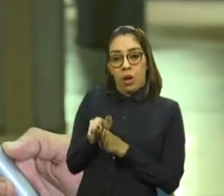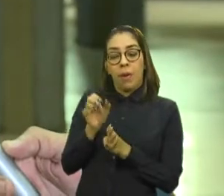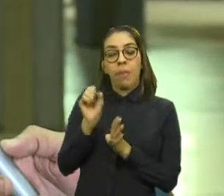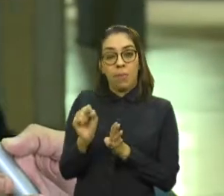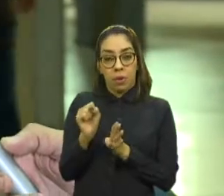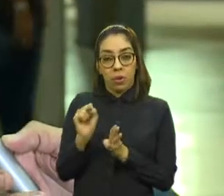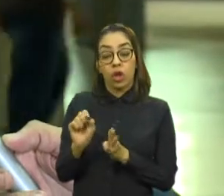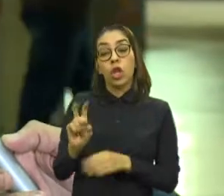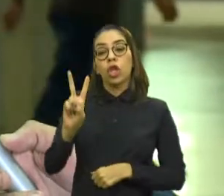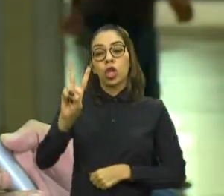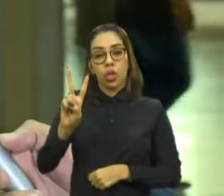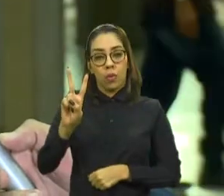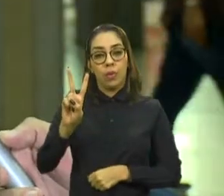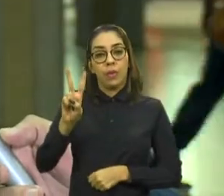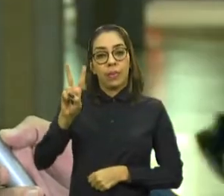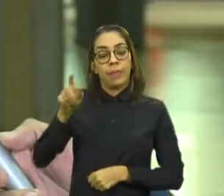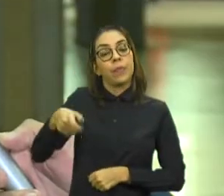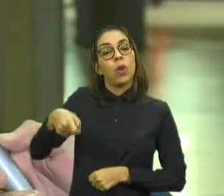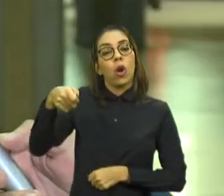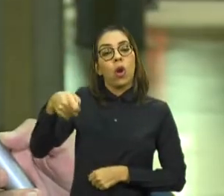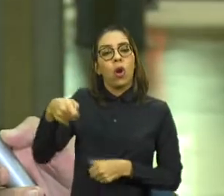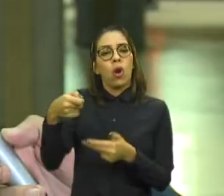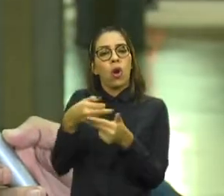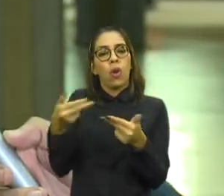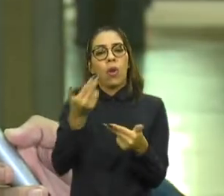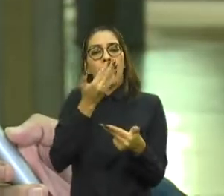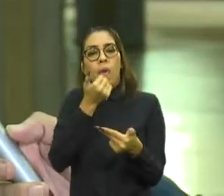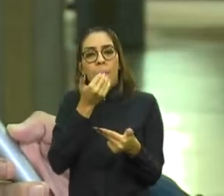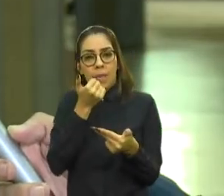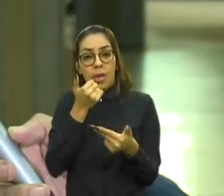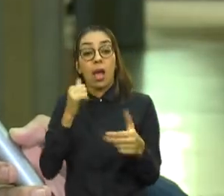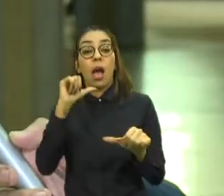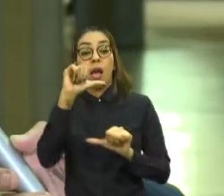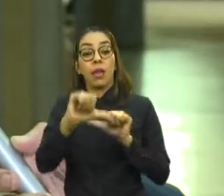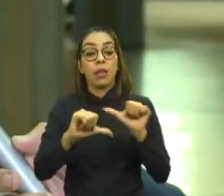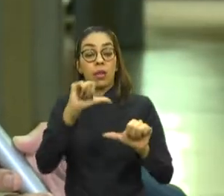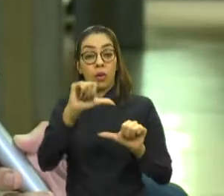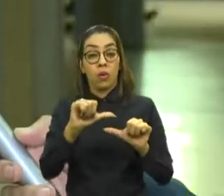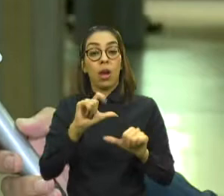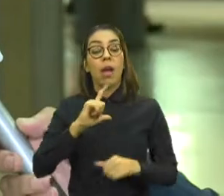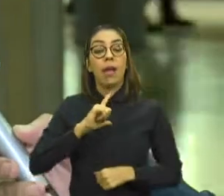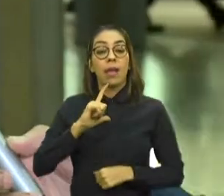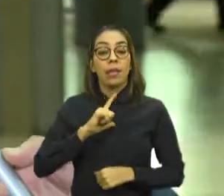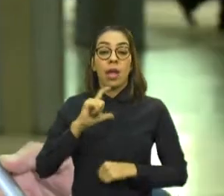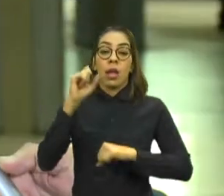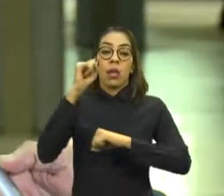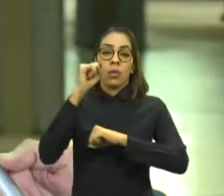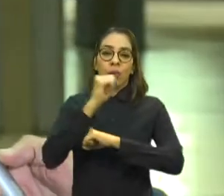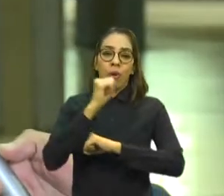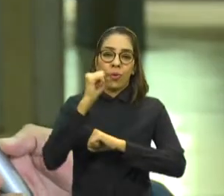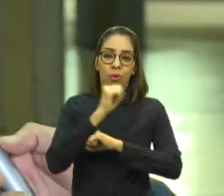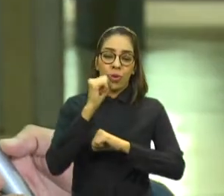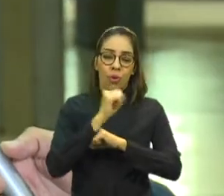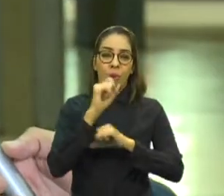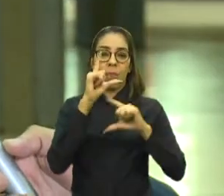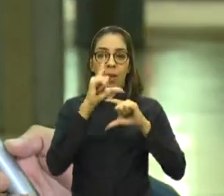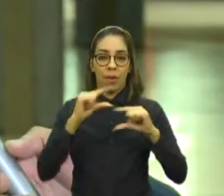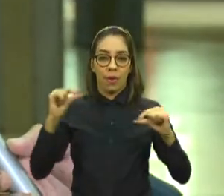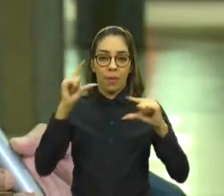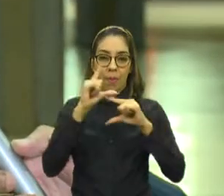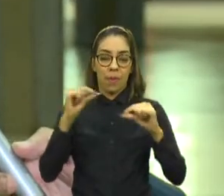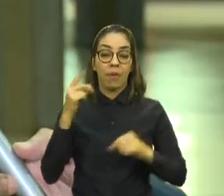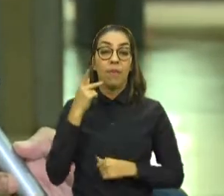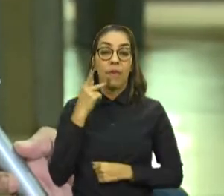quilos de alimentos por um ingresso. Esses pontos de troca estão localizados tanto no Rio Mar Fortaleza, onde vai acontecer o evento, o Rio Mar